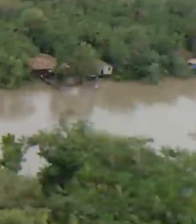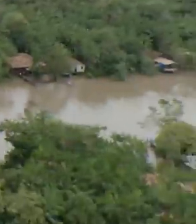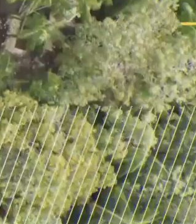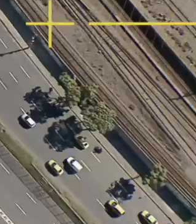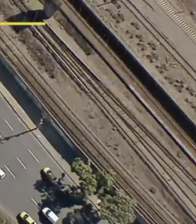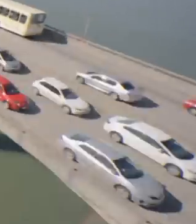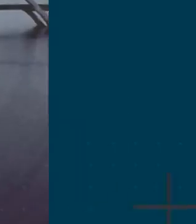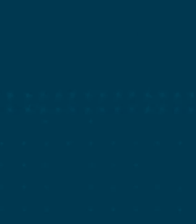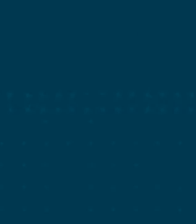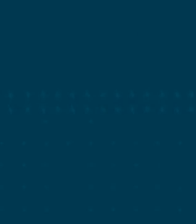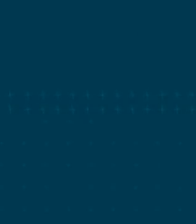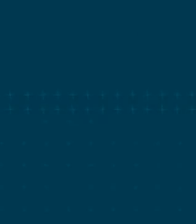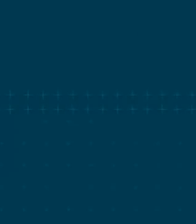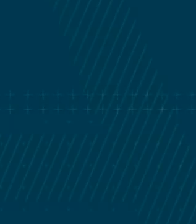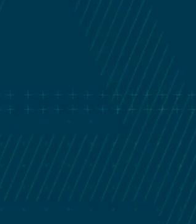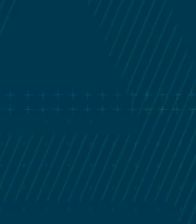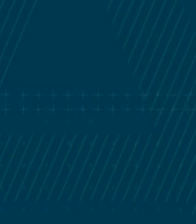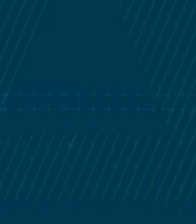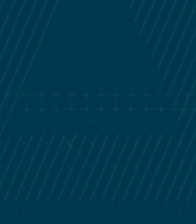Legenda Zanotto